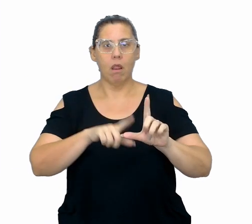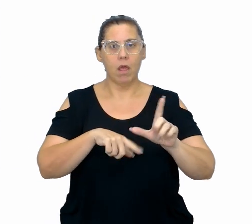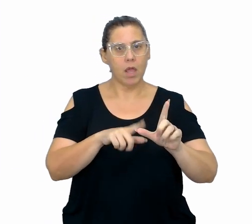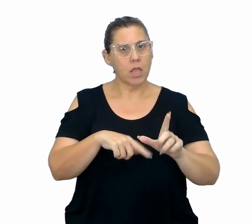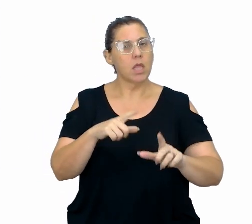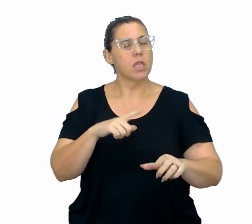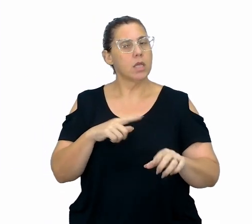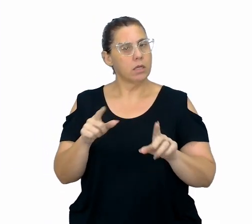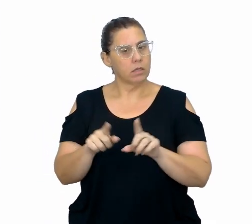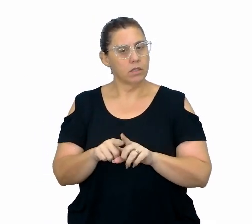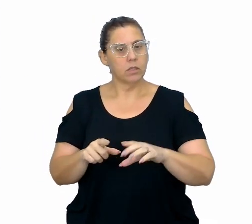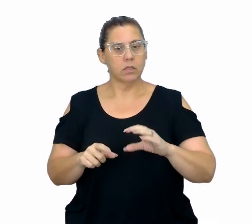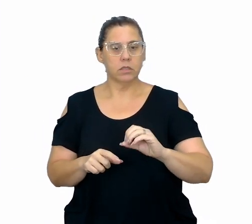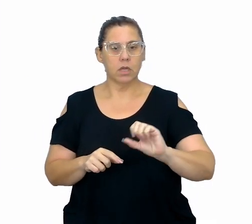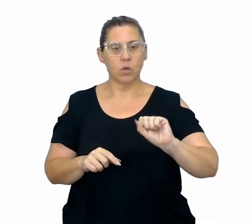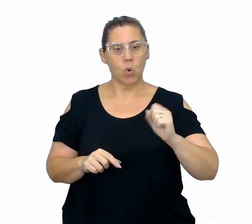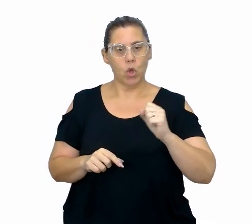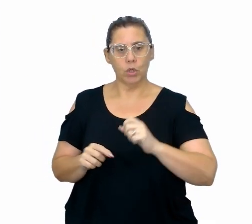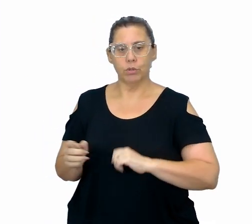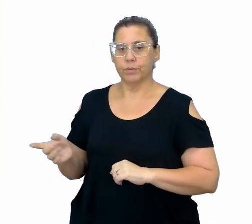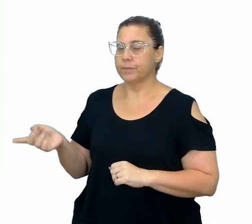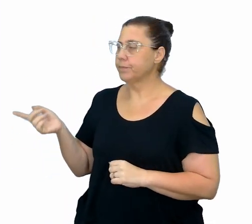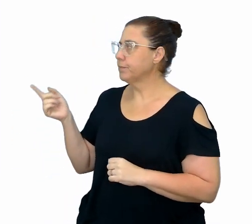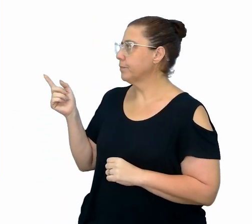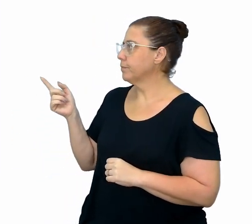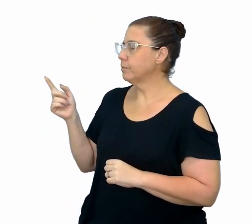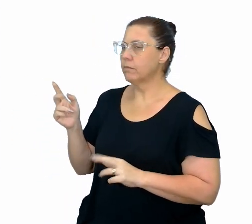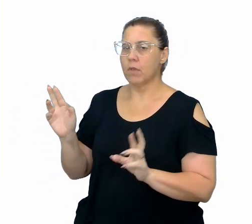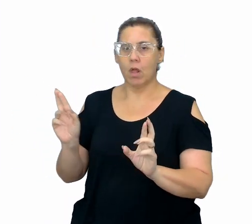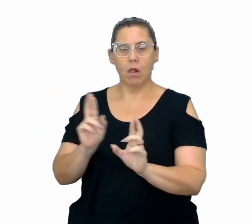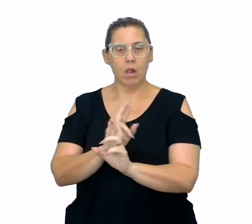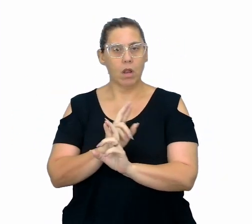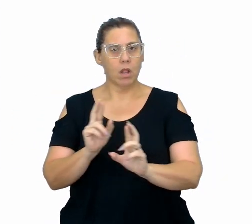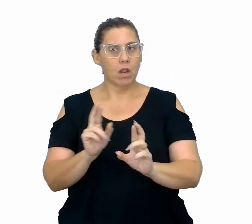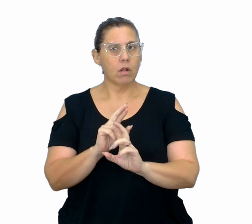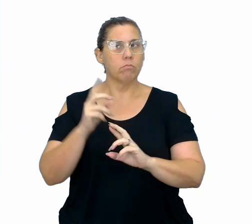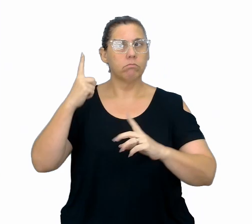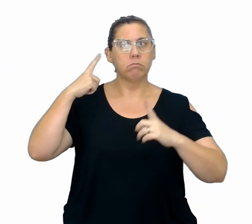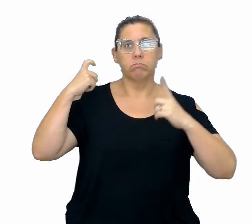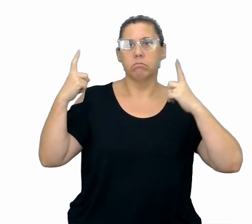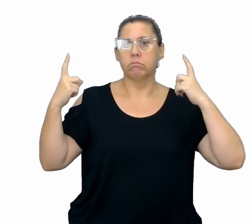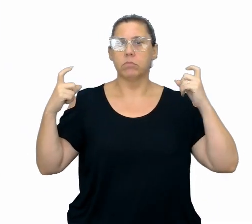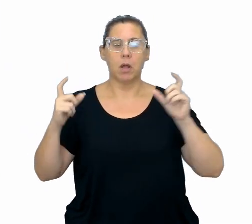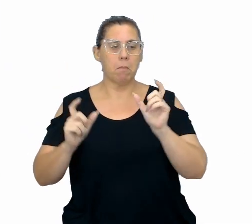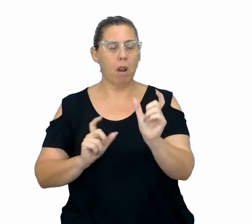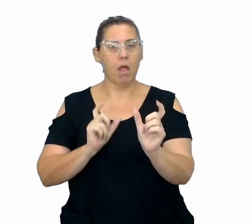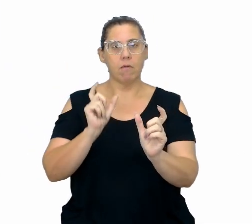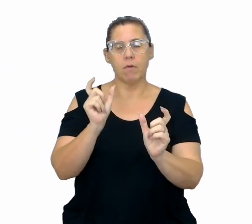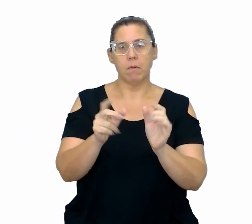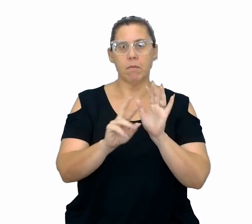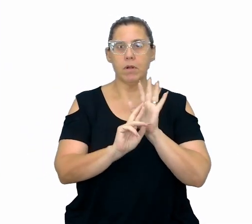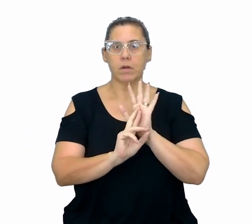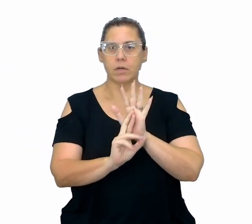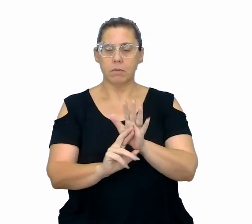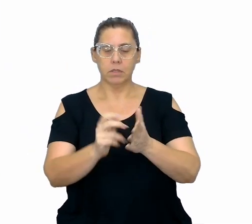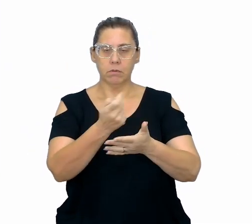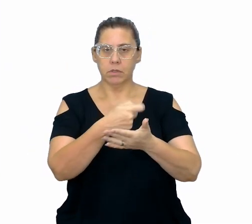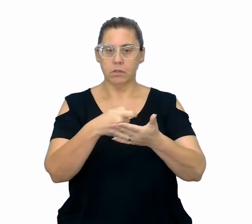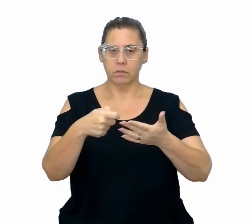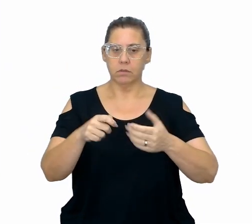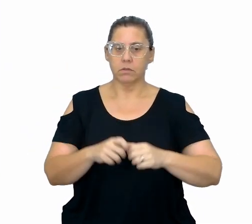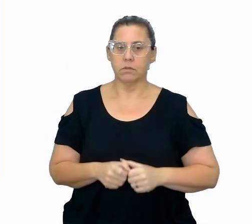Temos também a 08, que é relacionar elemento sonoro das palavras com sua representação